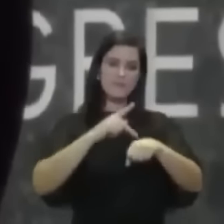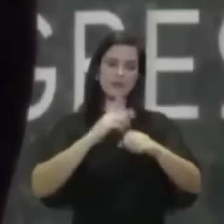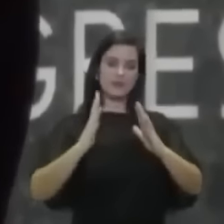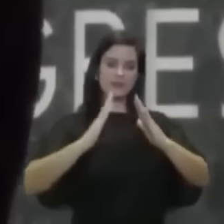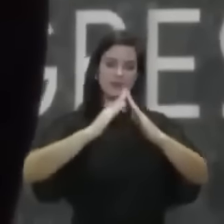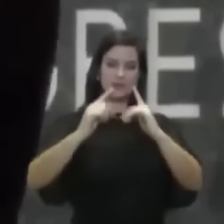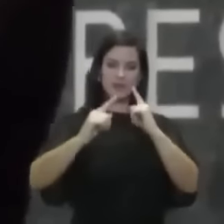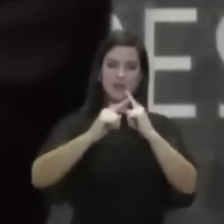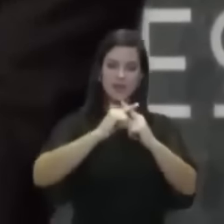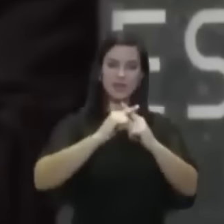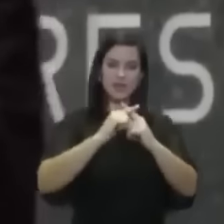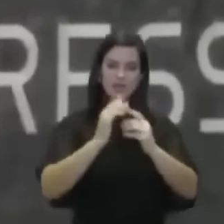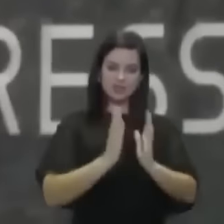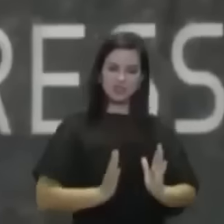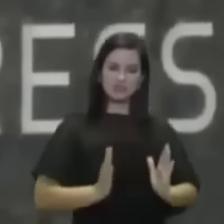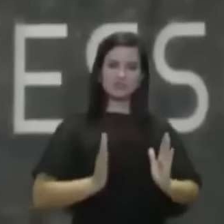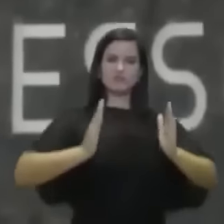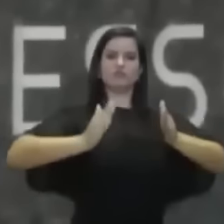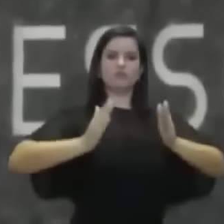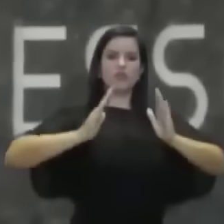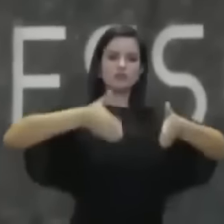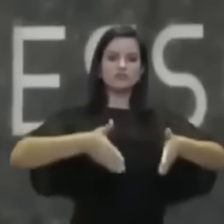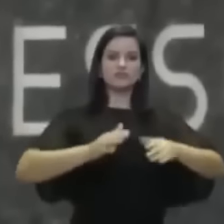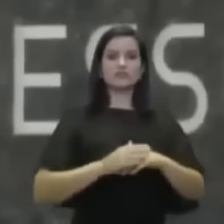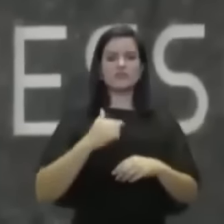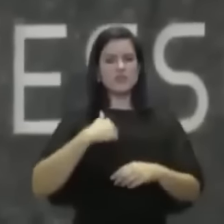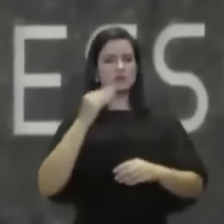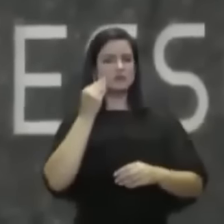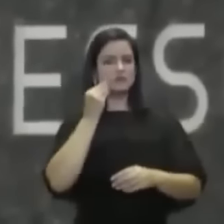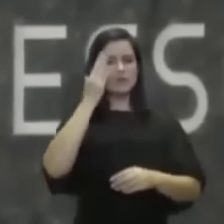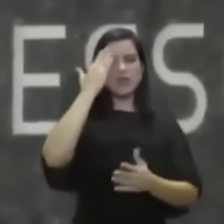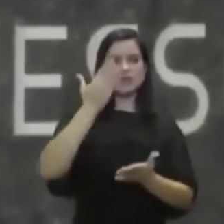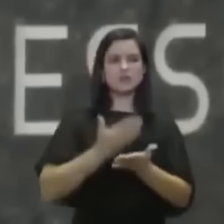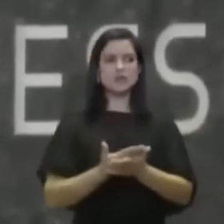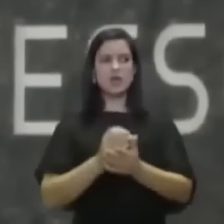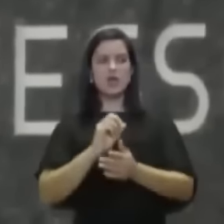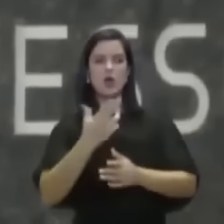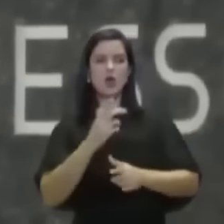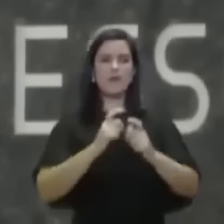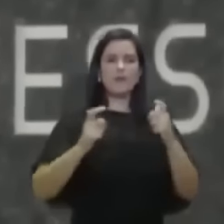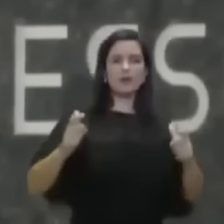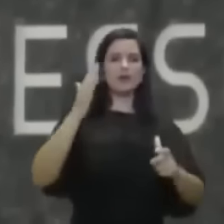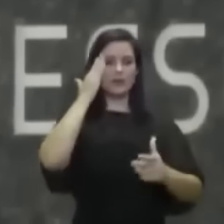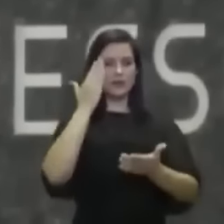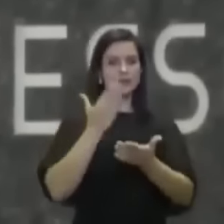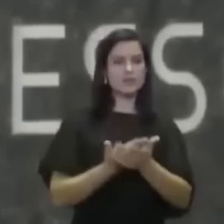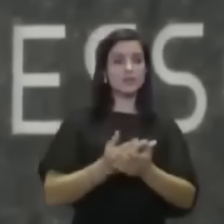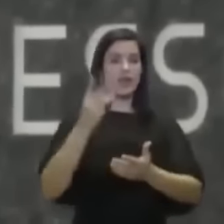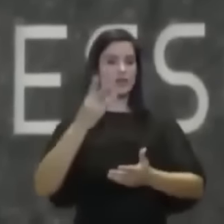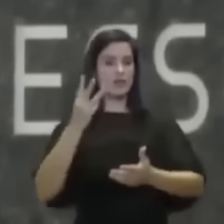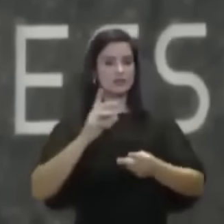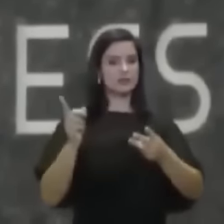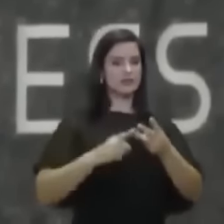estou propenso a crer que, se não todos, a maioria de nós subscreve a terceira interpretação, é que o